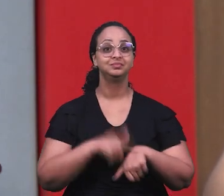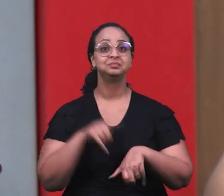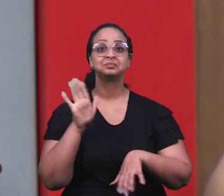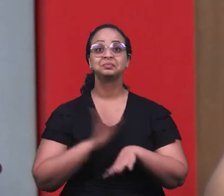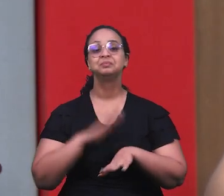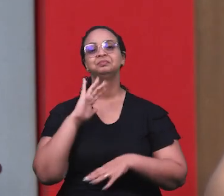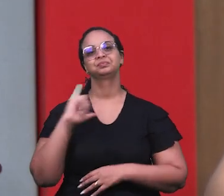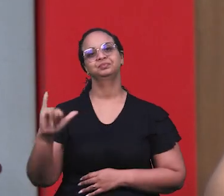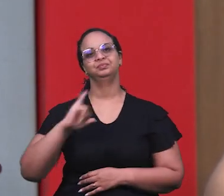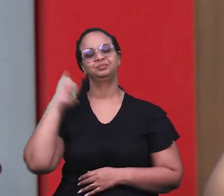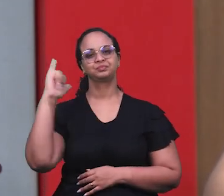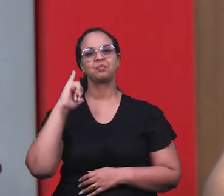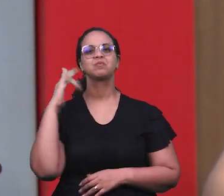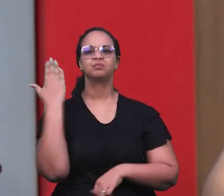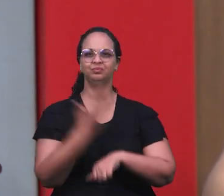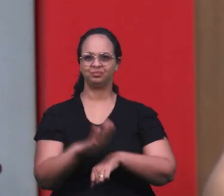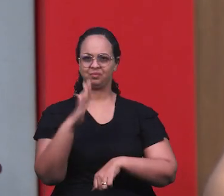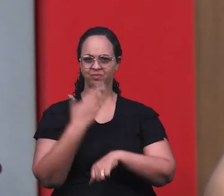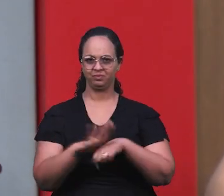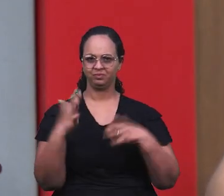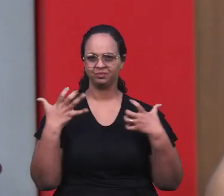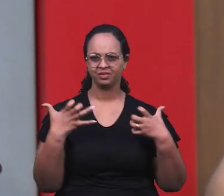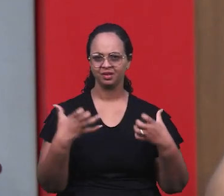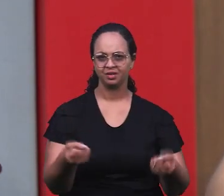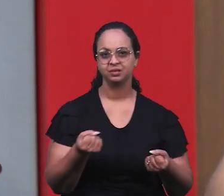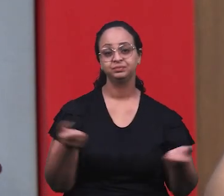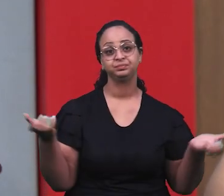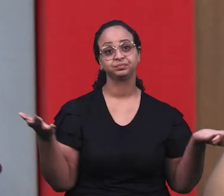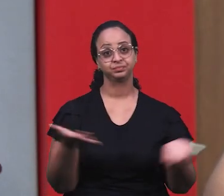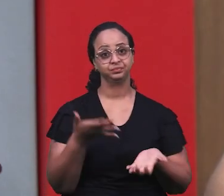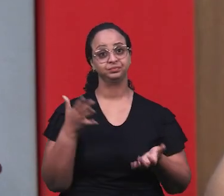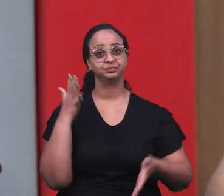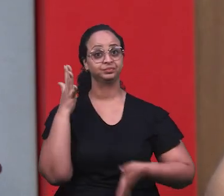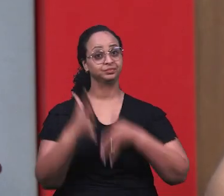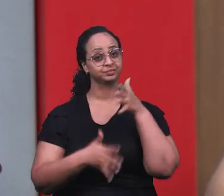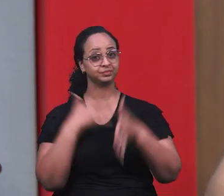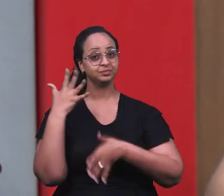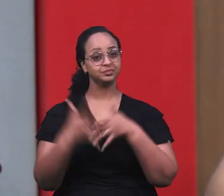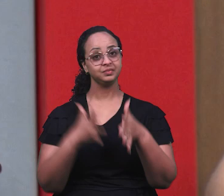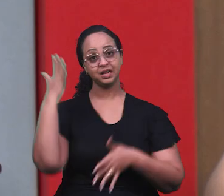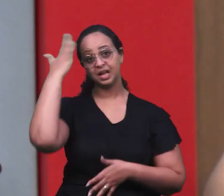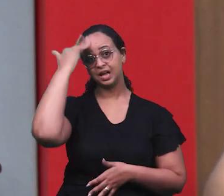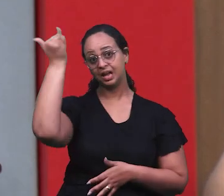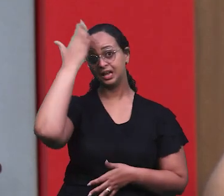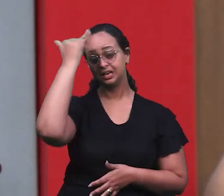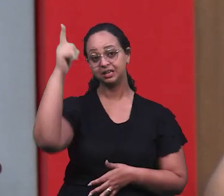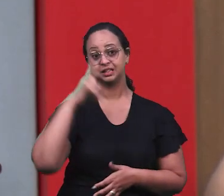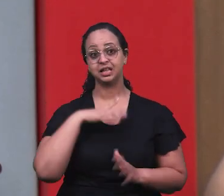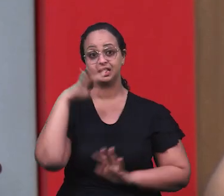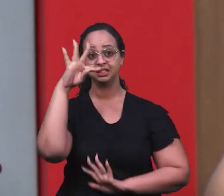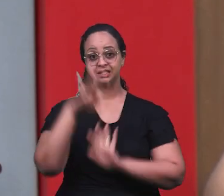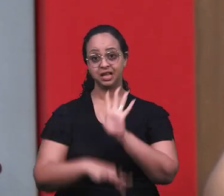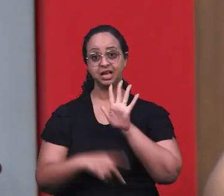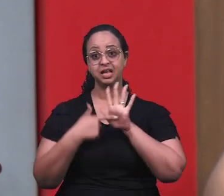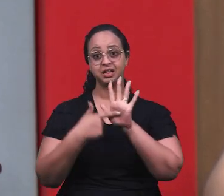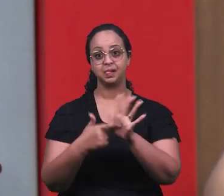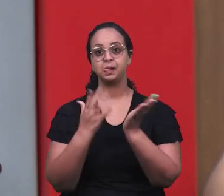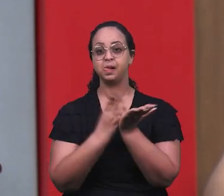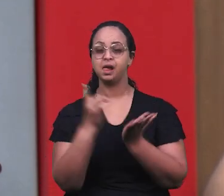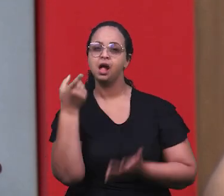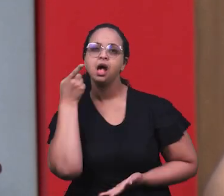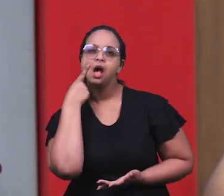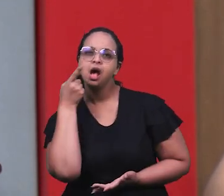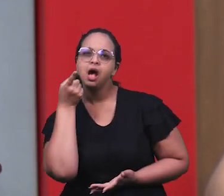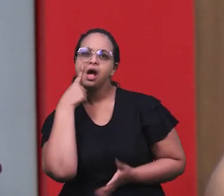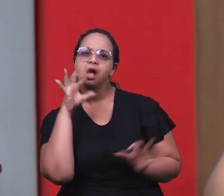gente tanto gosta, que é o vamos praticar. Hoje nós vamos ver uma sinalização, a Ariane vai trazer um texto da palavra, e eu quero que os irmãos